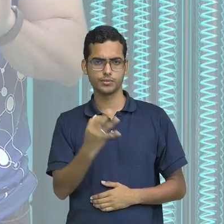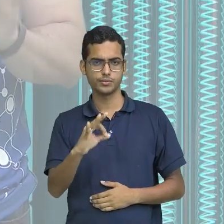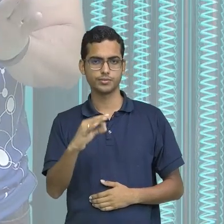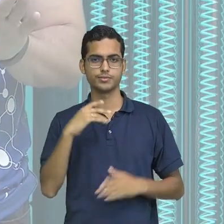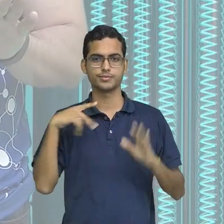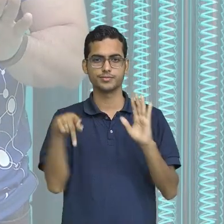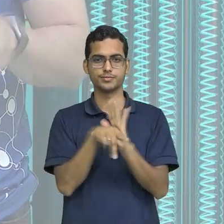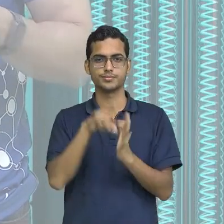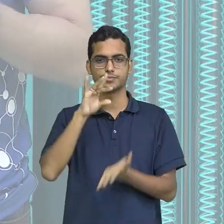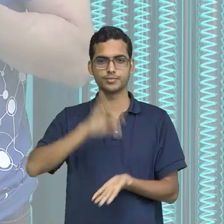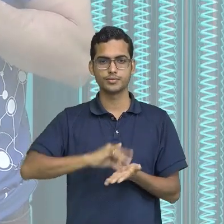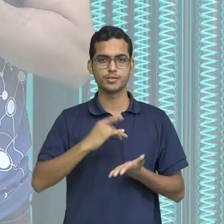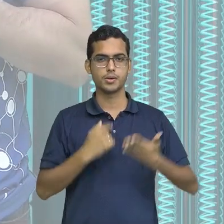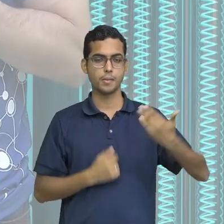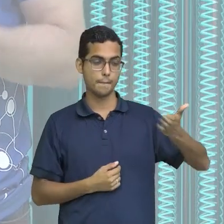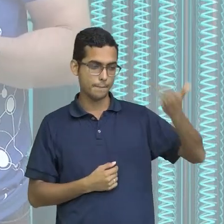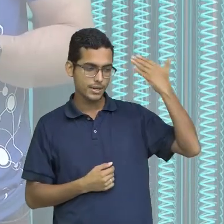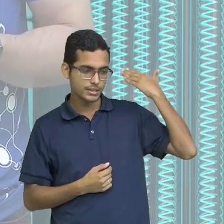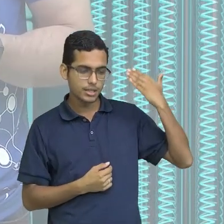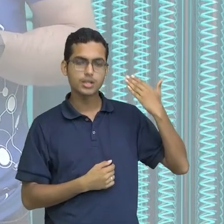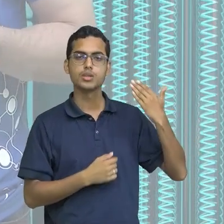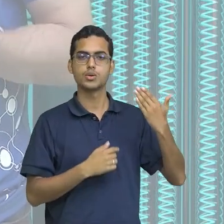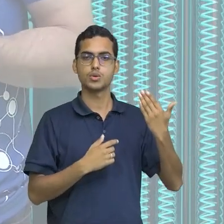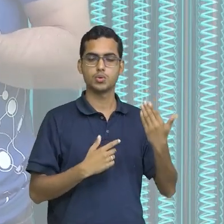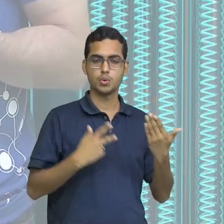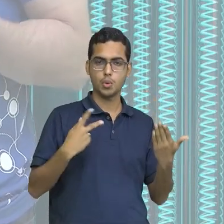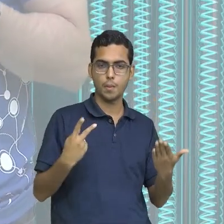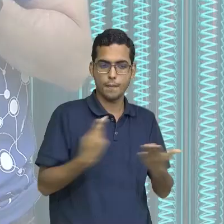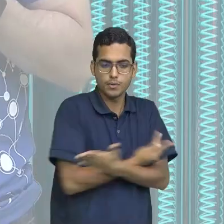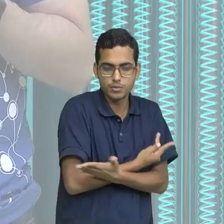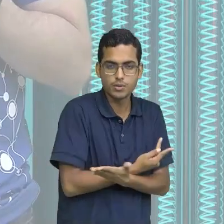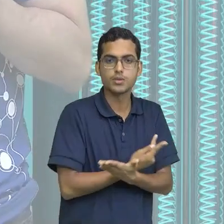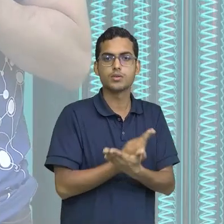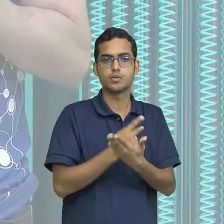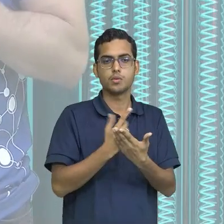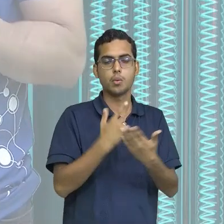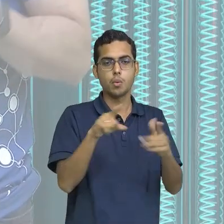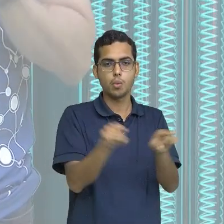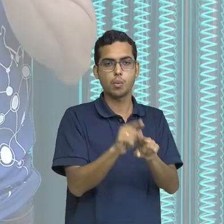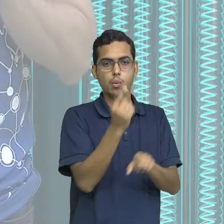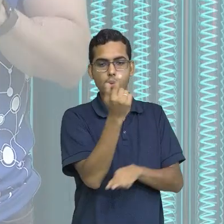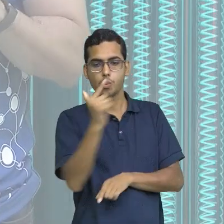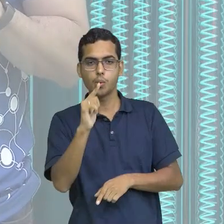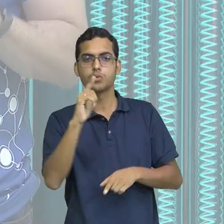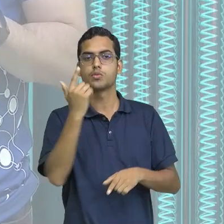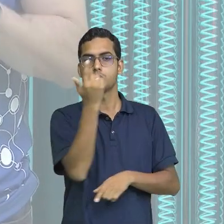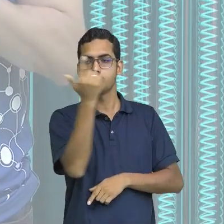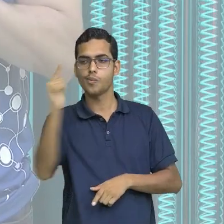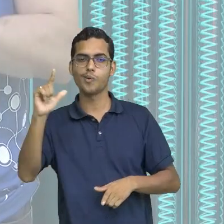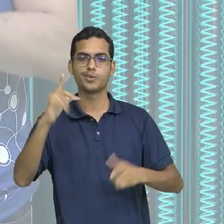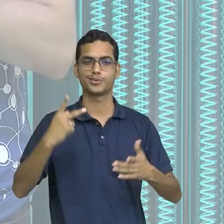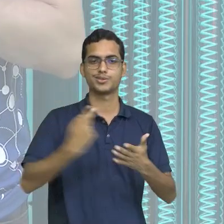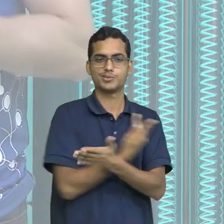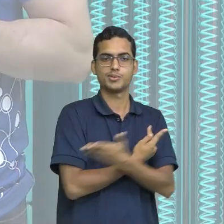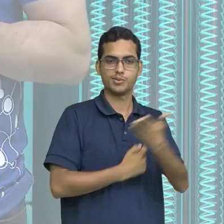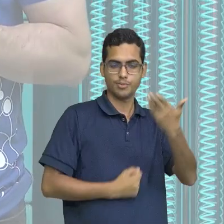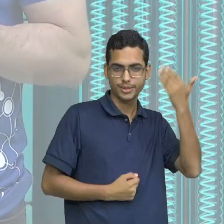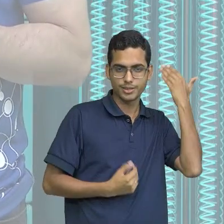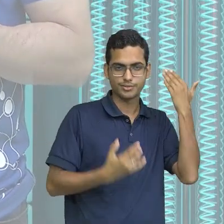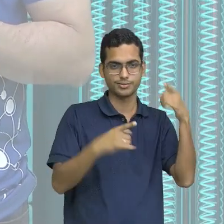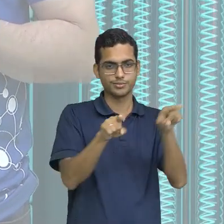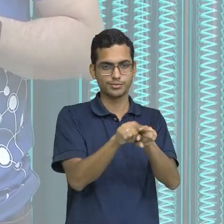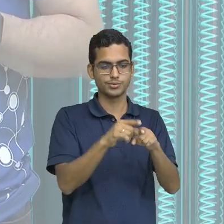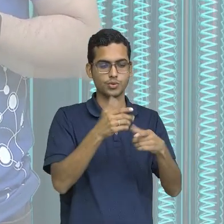bom? Calma que a gente vai ver isso aqui na prática. Olha só esse exemplo que eu tenho aqui para vocês. Past Continuous versus